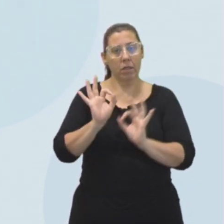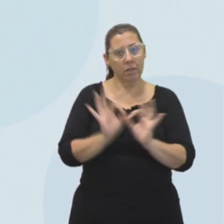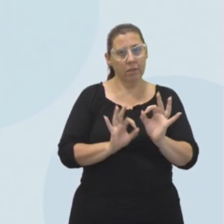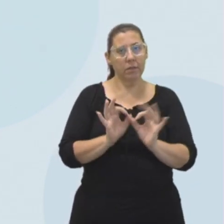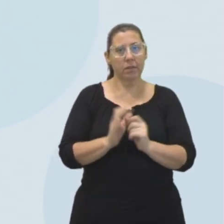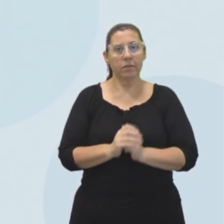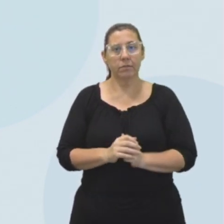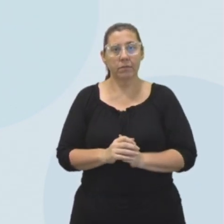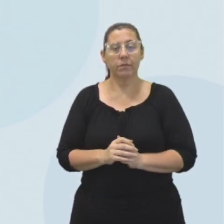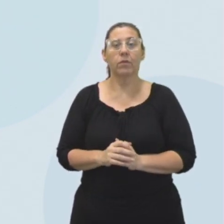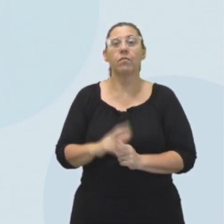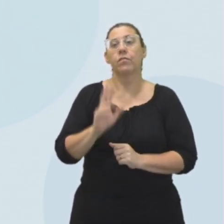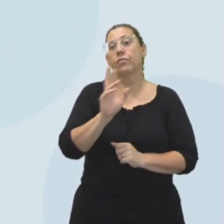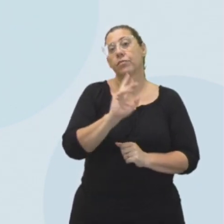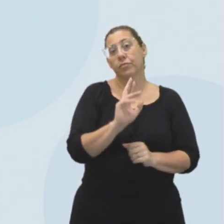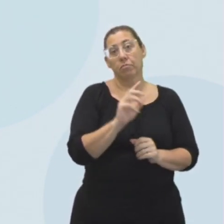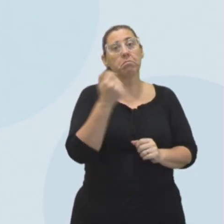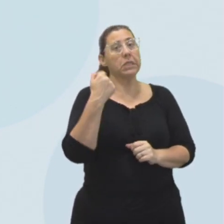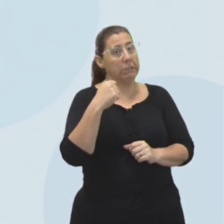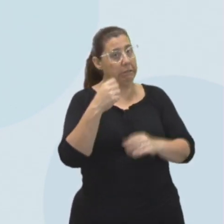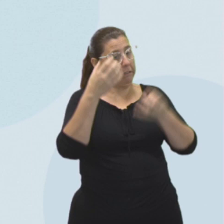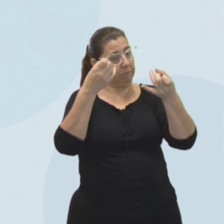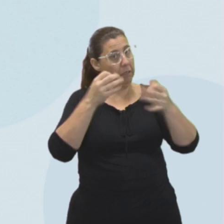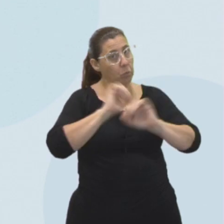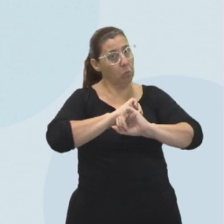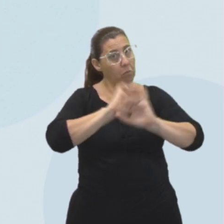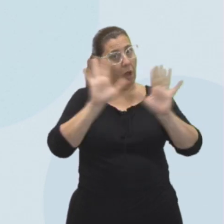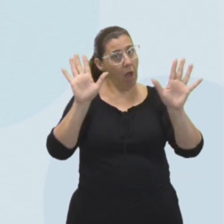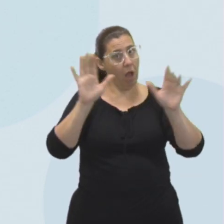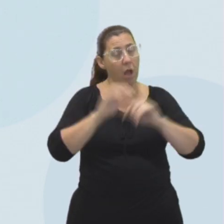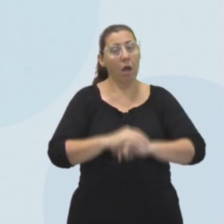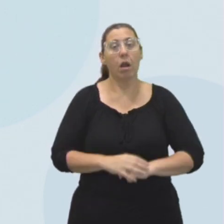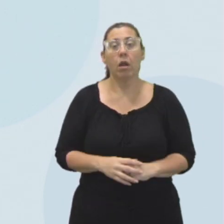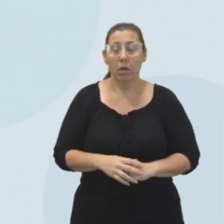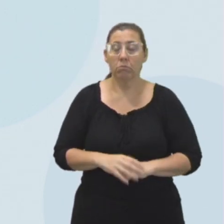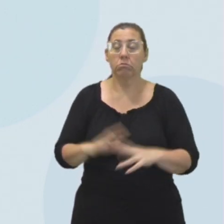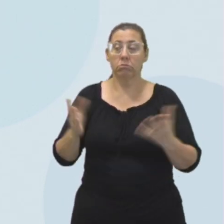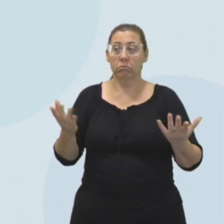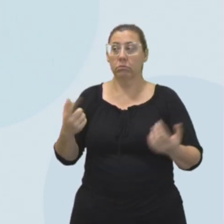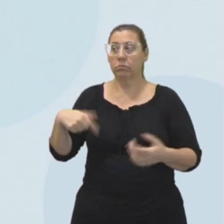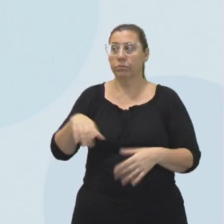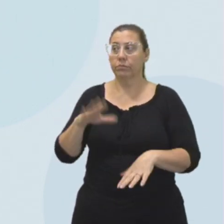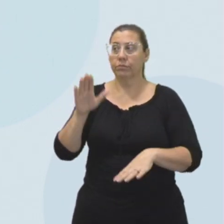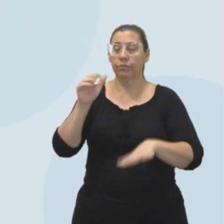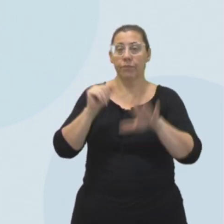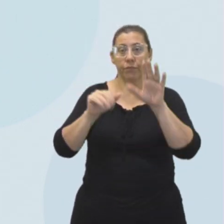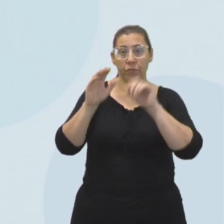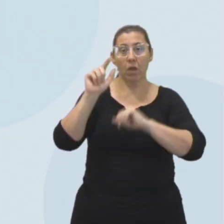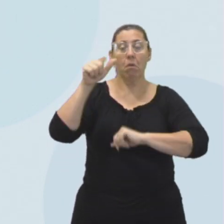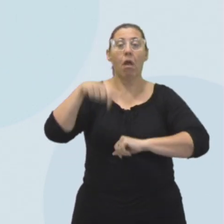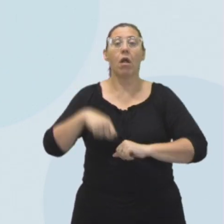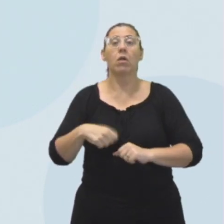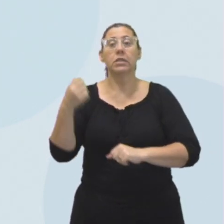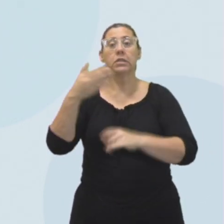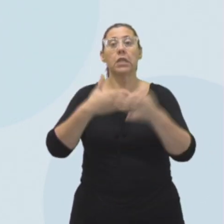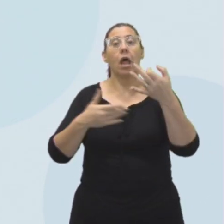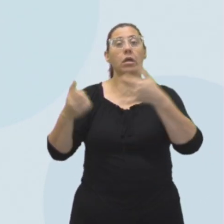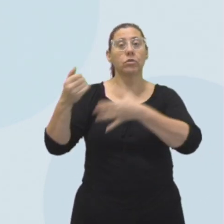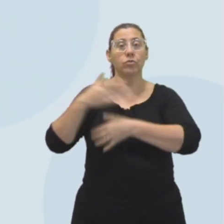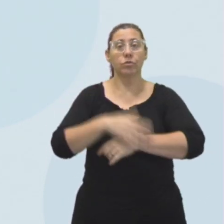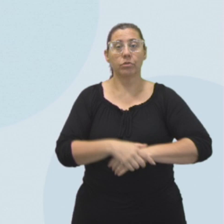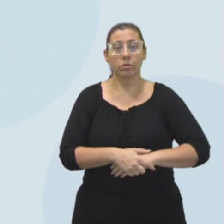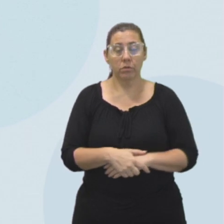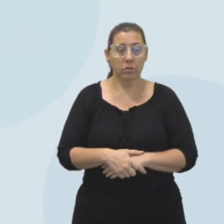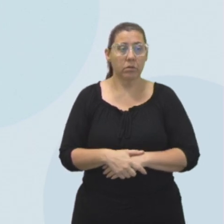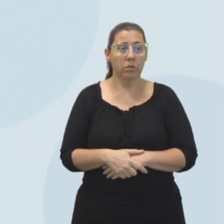meu roteiro, tem que estar isso bem especificado. É a sinopse que nós chamamos. Próximo slide.